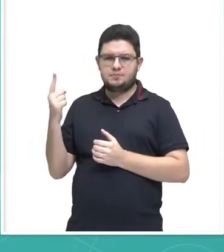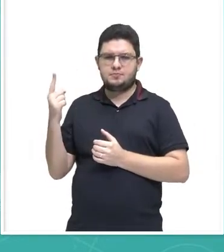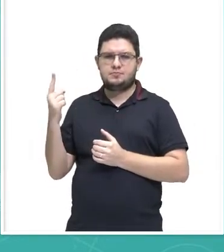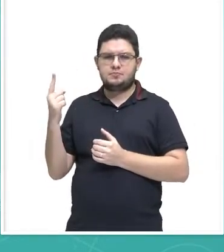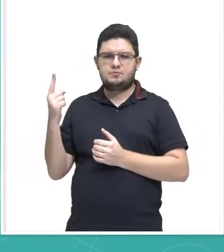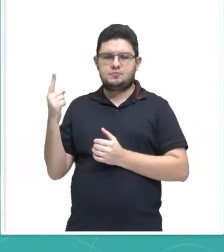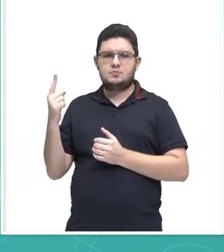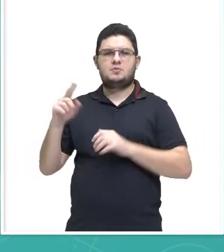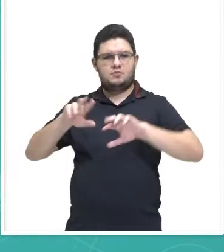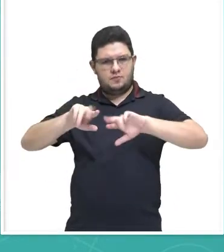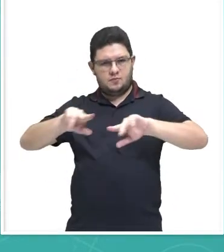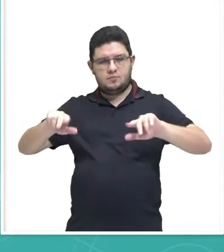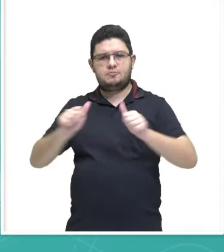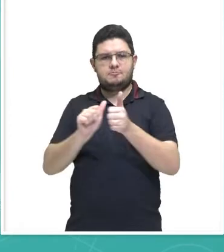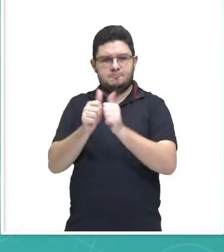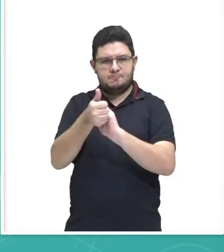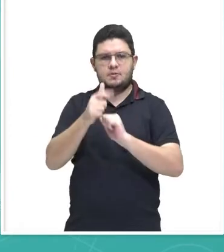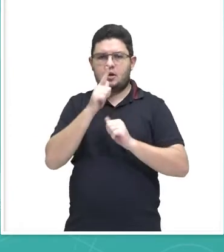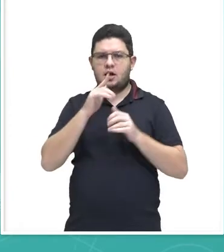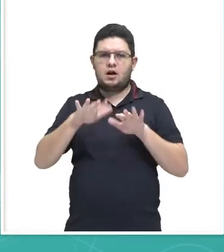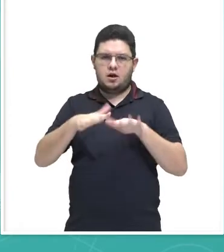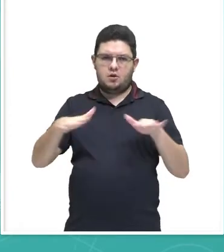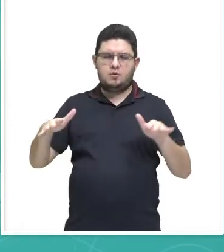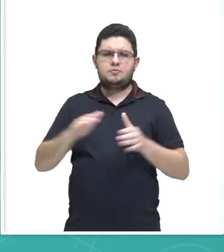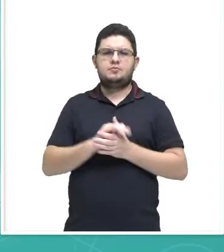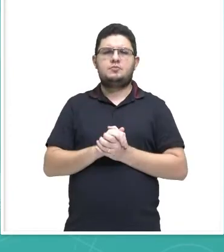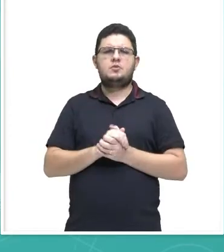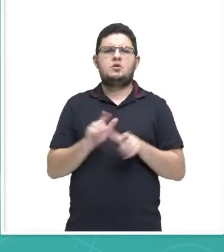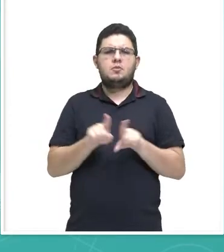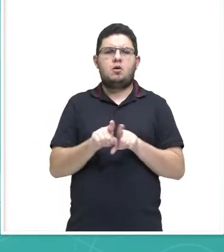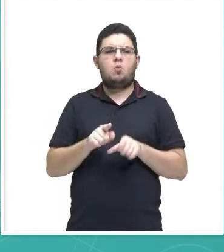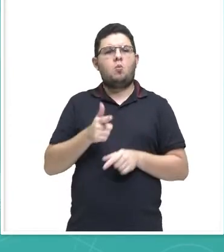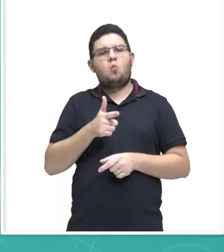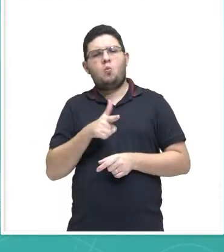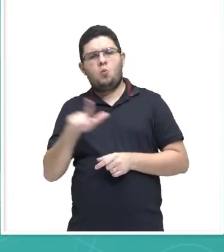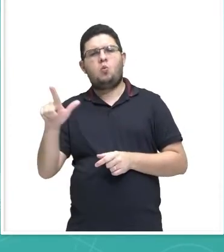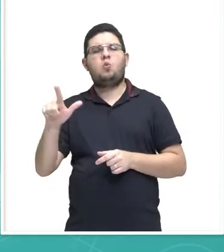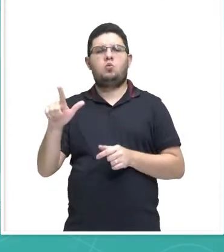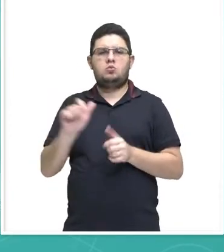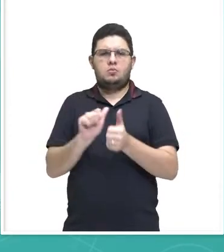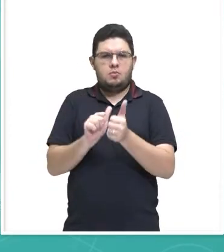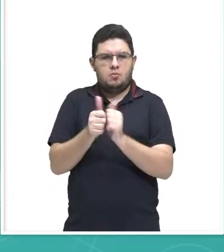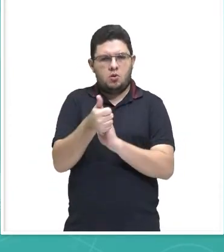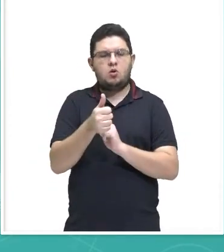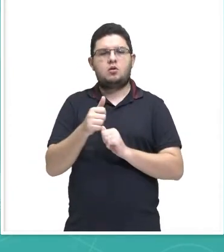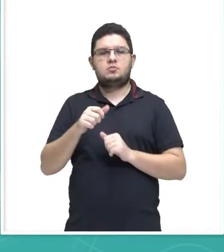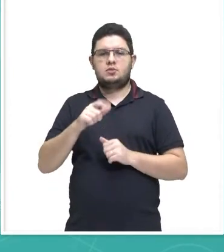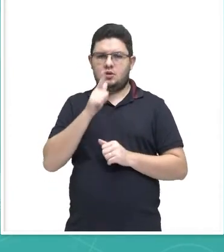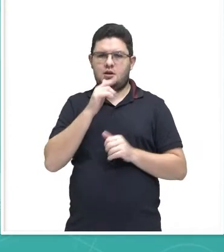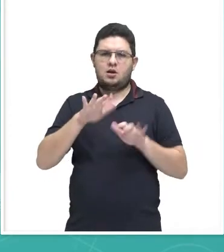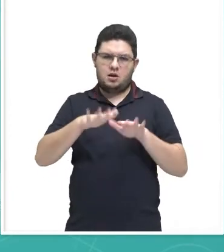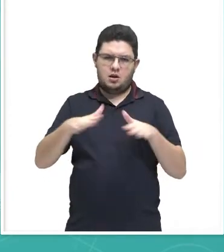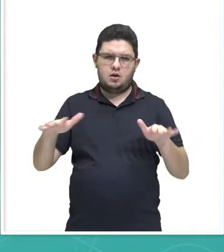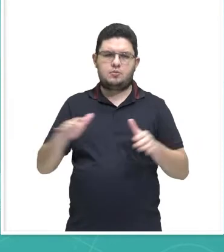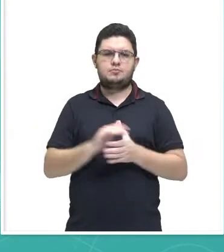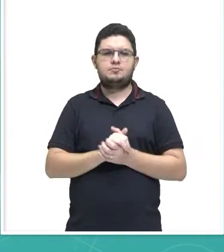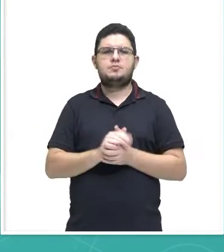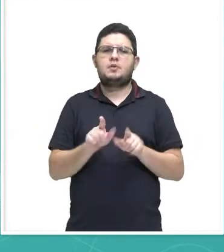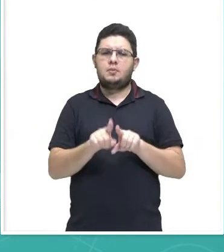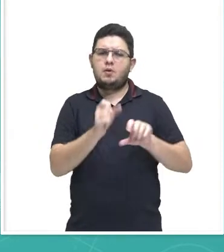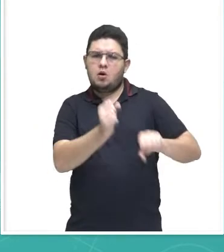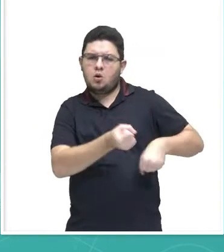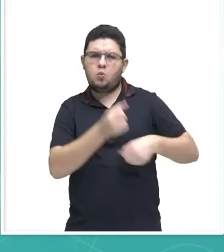polo aquático, certo? E tem outros esportes que são praticados aí no meio aquático. A canoagem